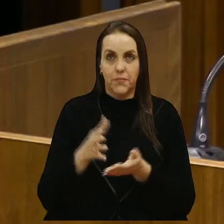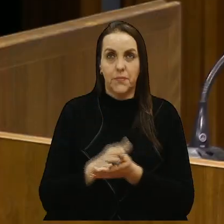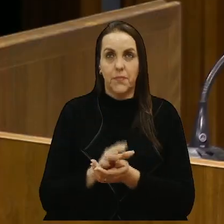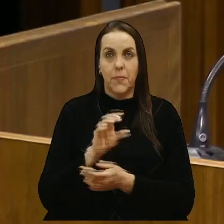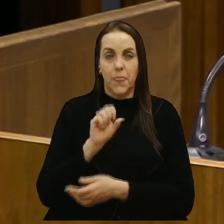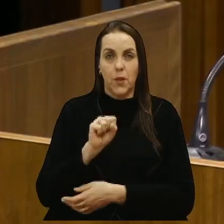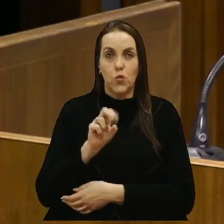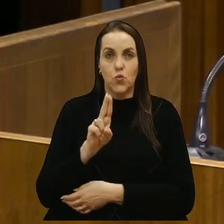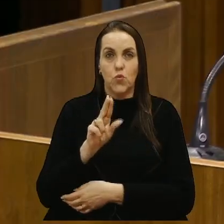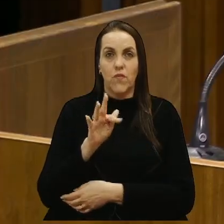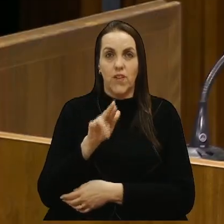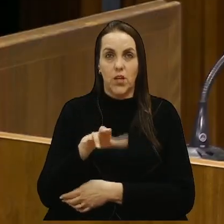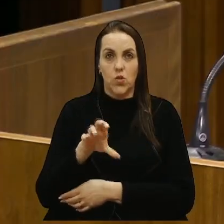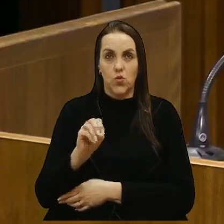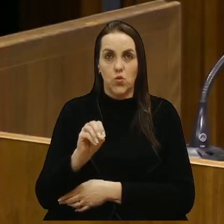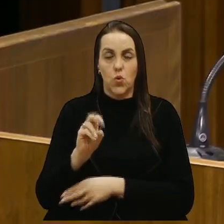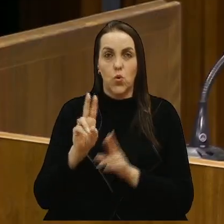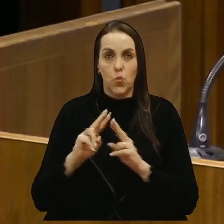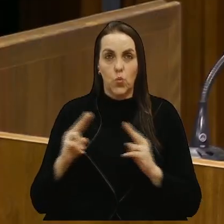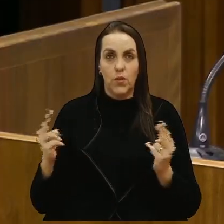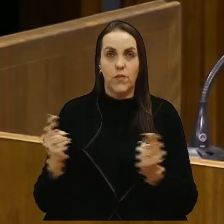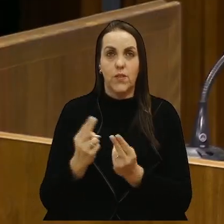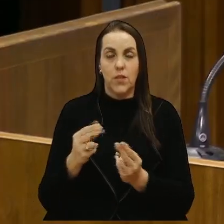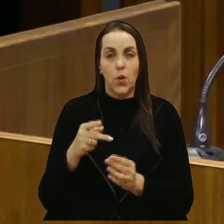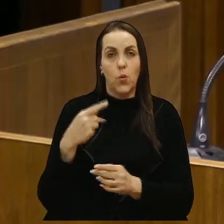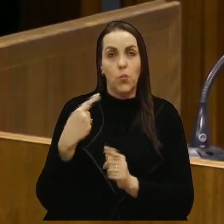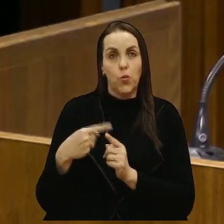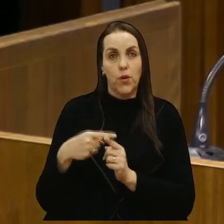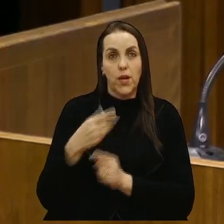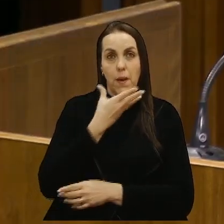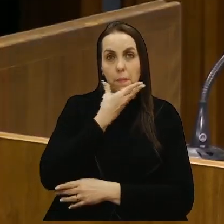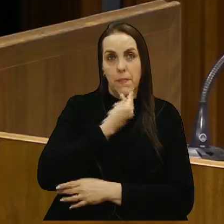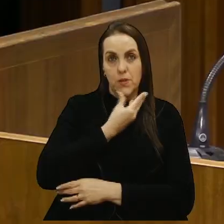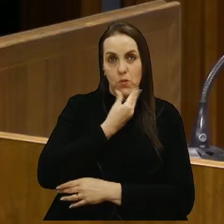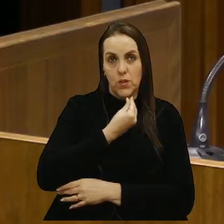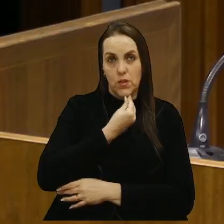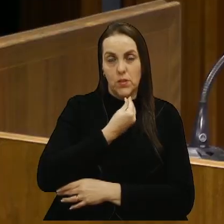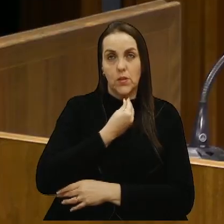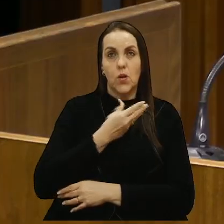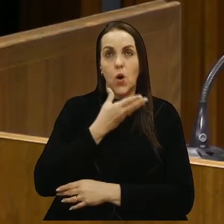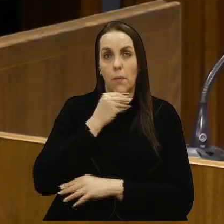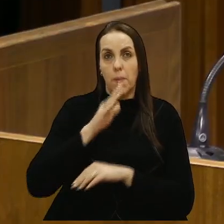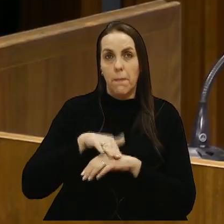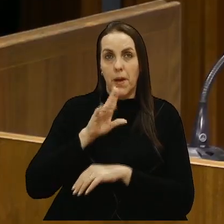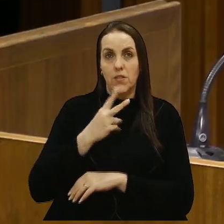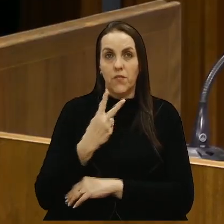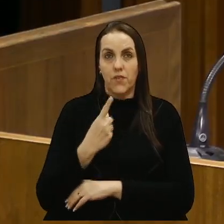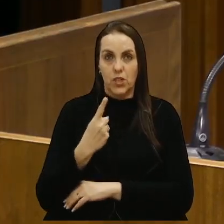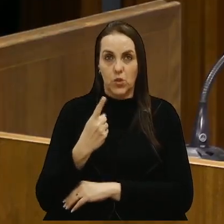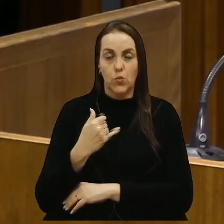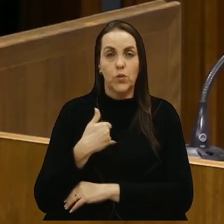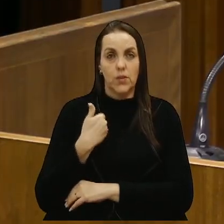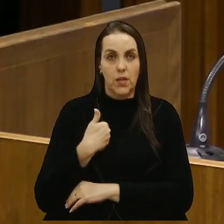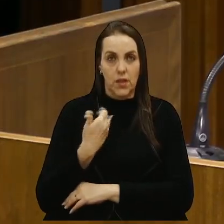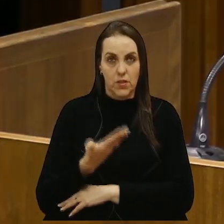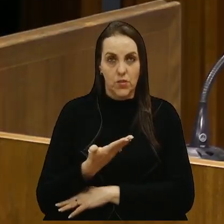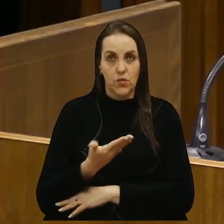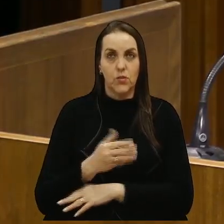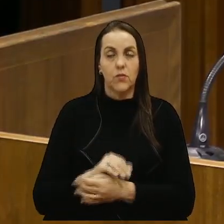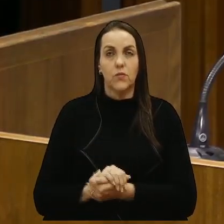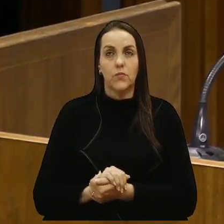sufrágio universal porque era masculino. Então, homens com mais de 21 anos,